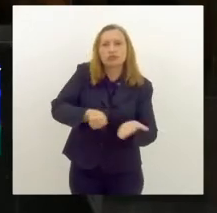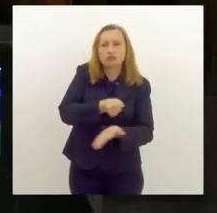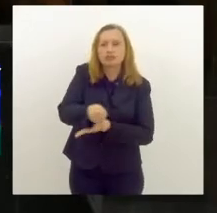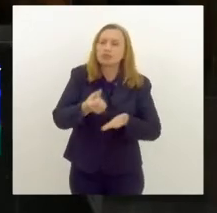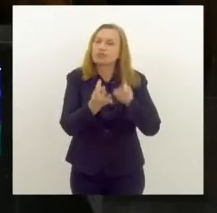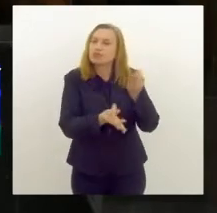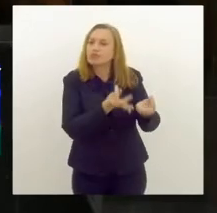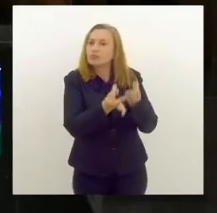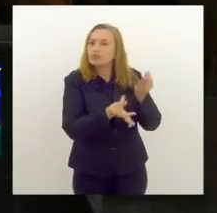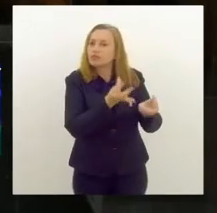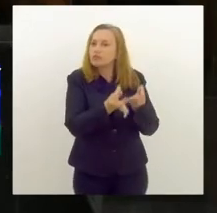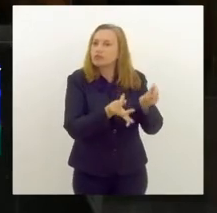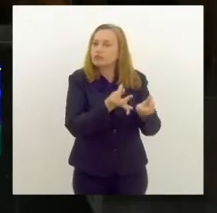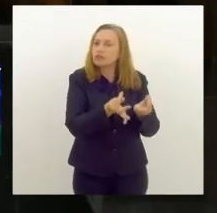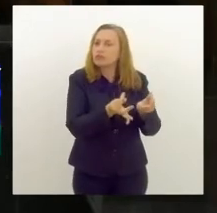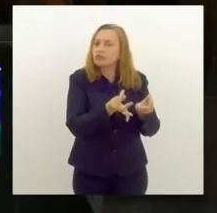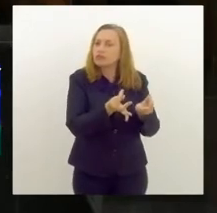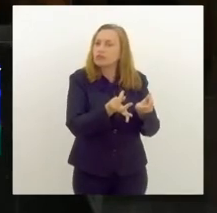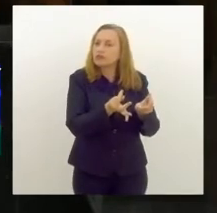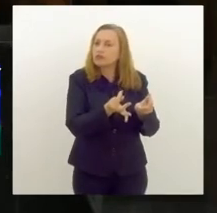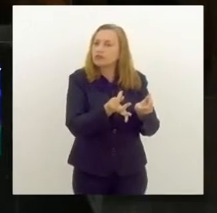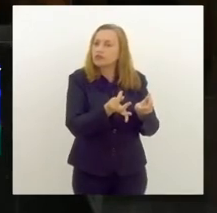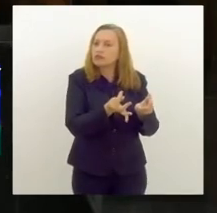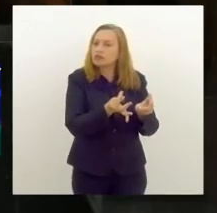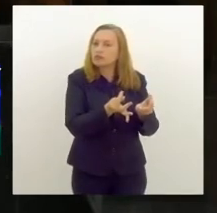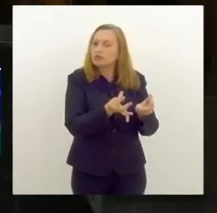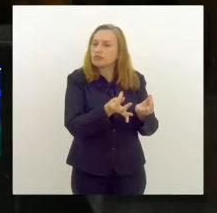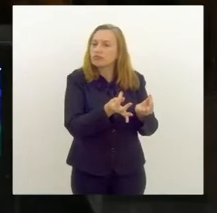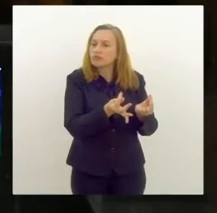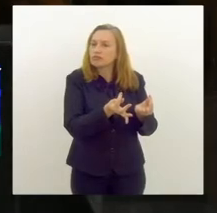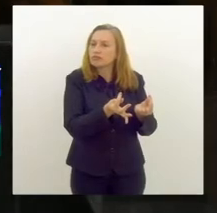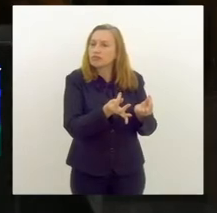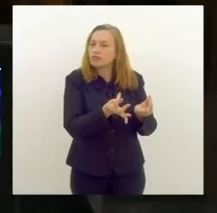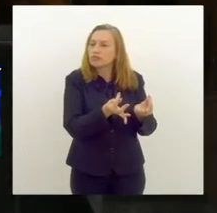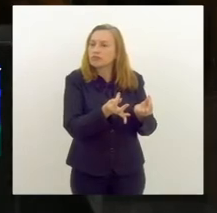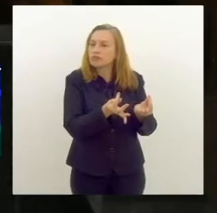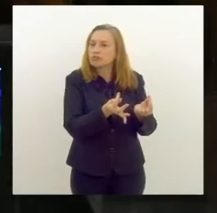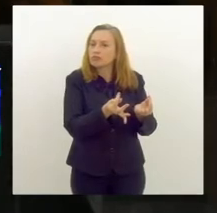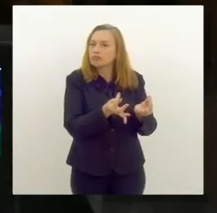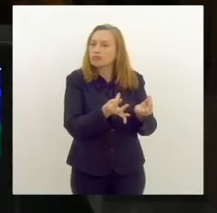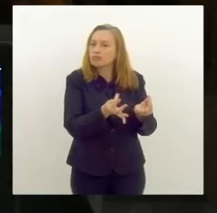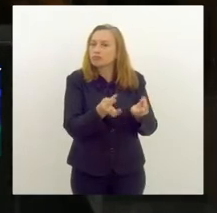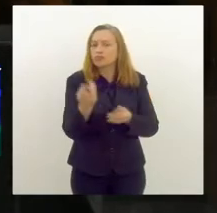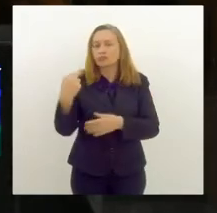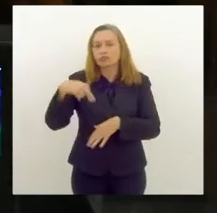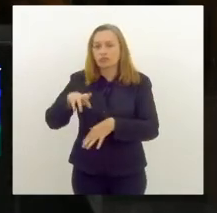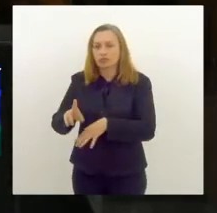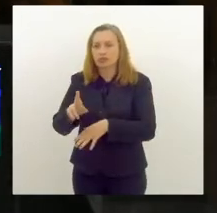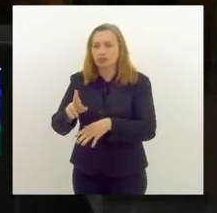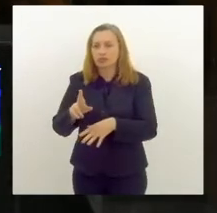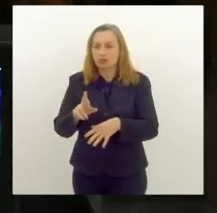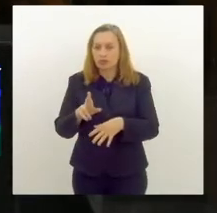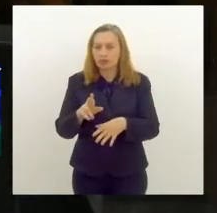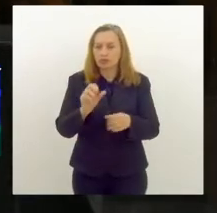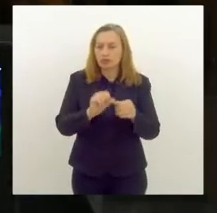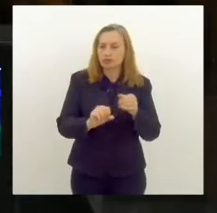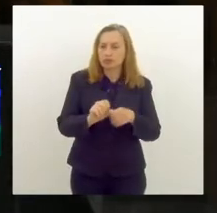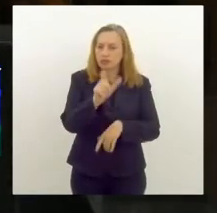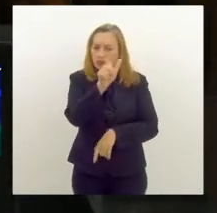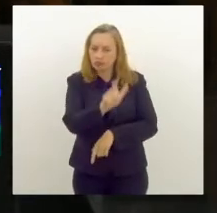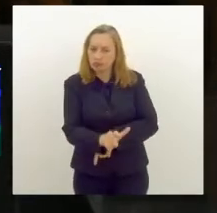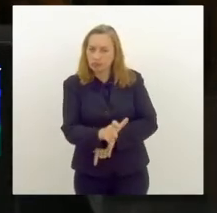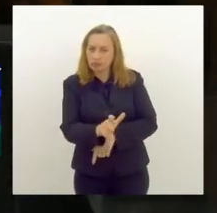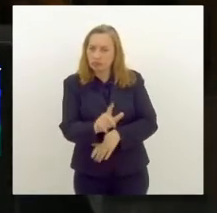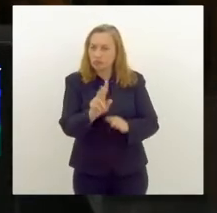tratamento uma espécie de mobilização religiosa, a tentativa de convencer aquela pessoa que passa pelo